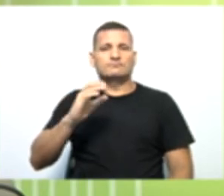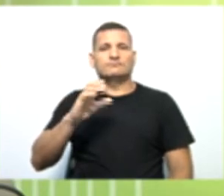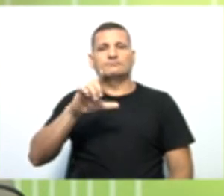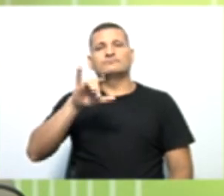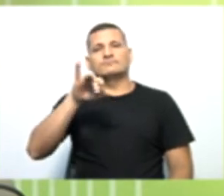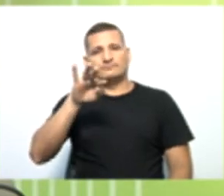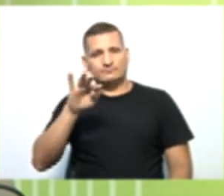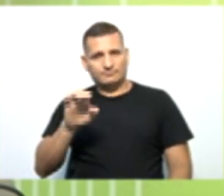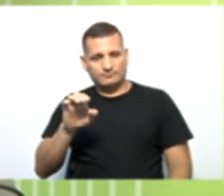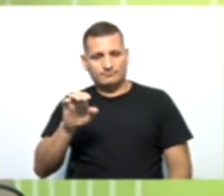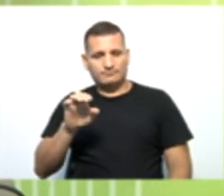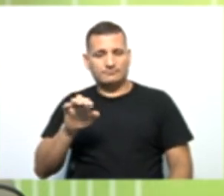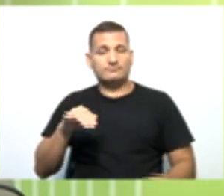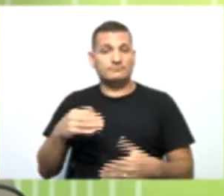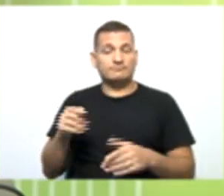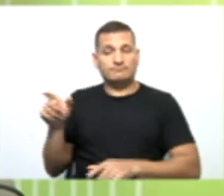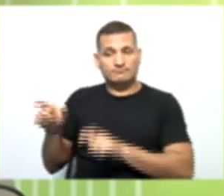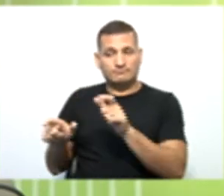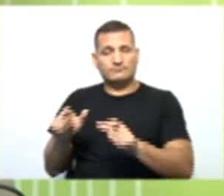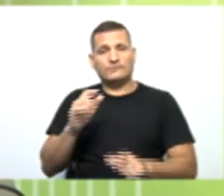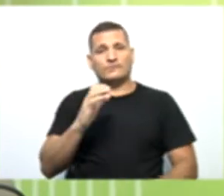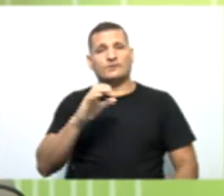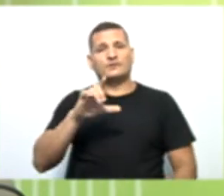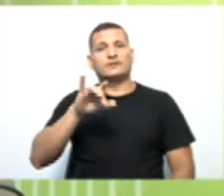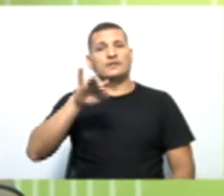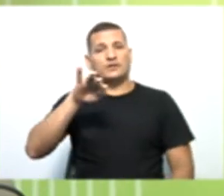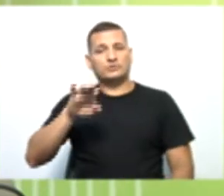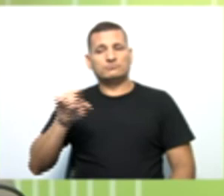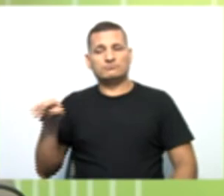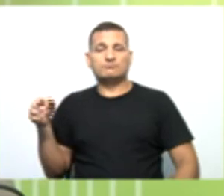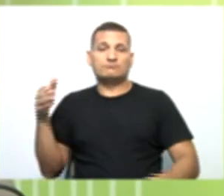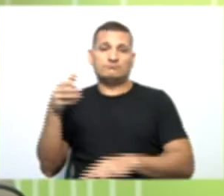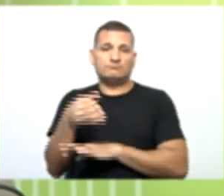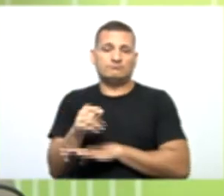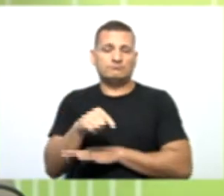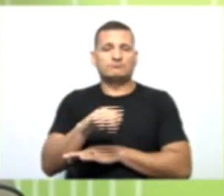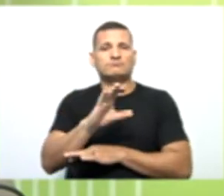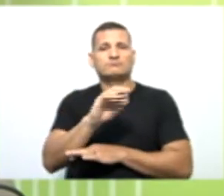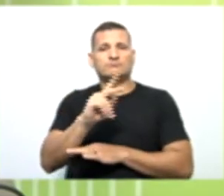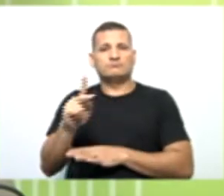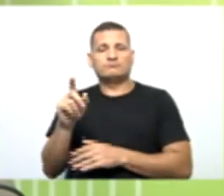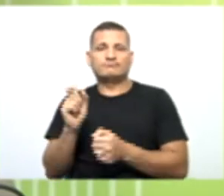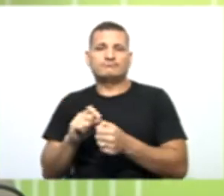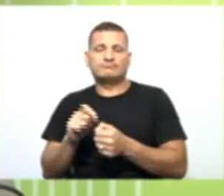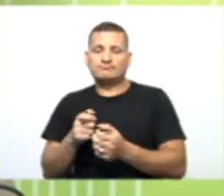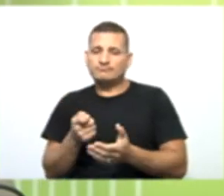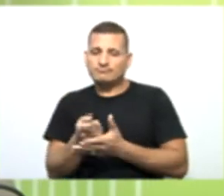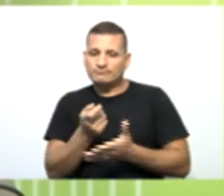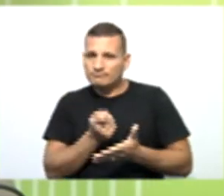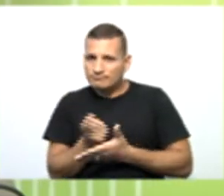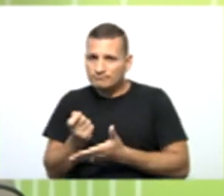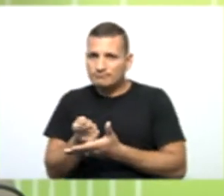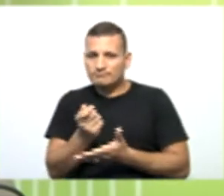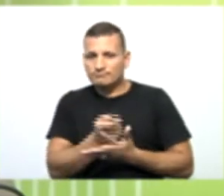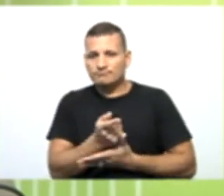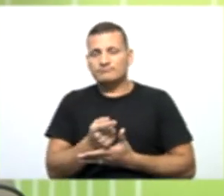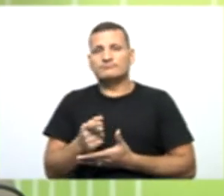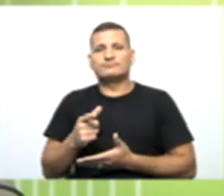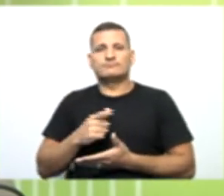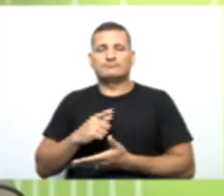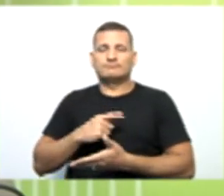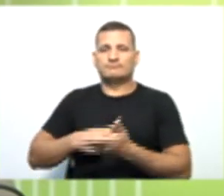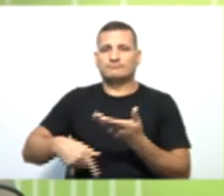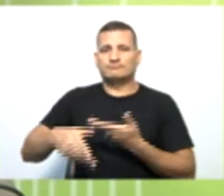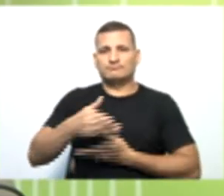clientes, né? Então os clientes eles vão para a cooperativa para fazer essa compra, né? Ele tem esse relacionamento